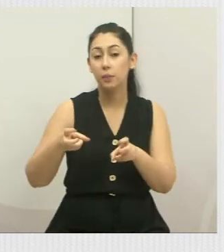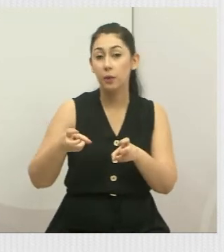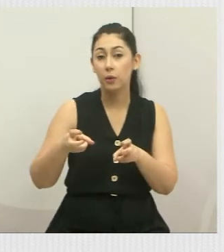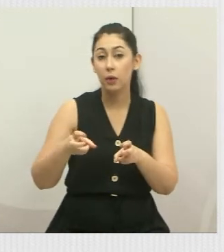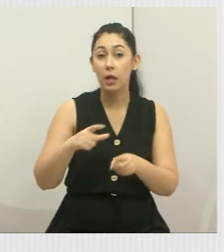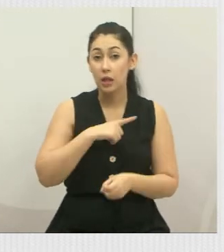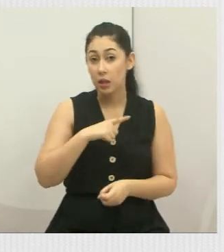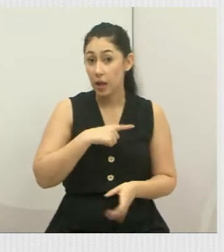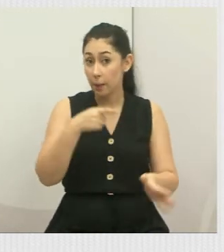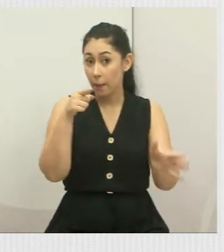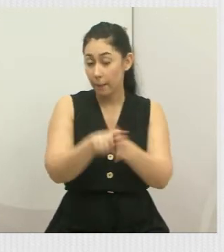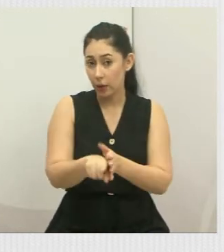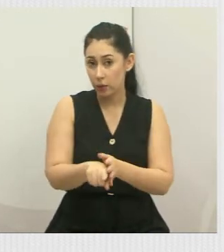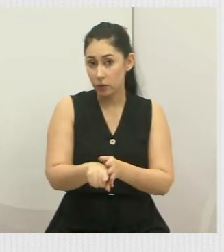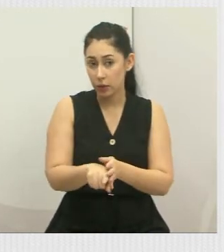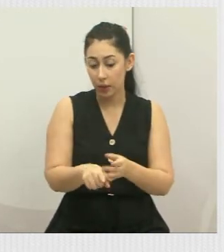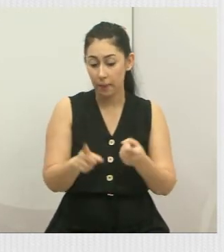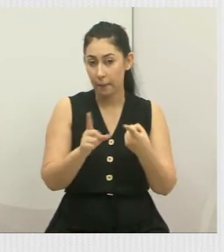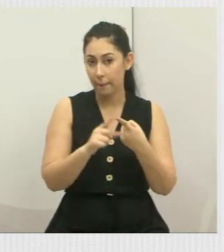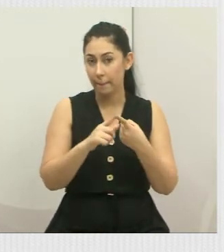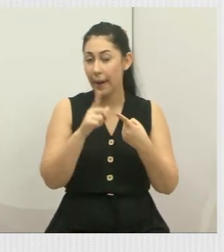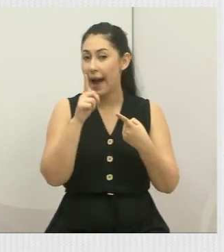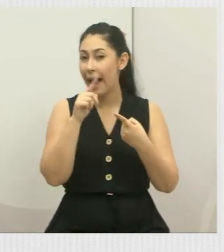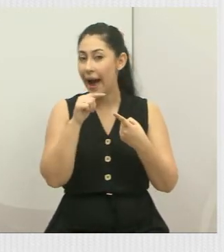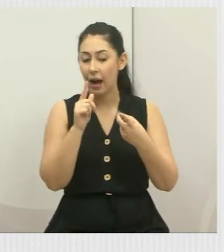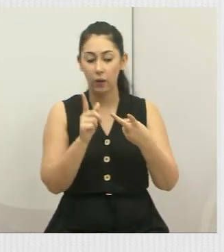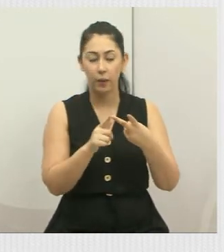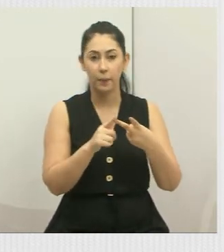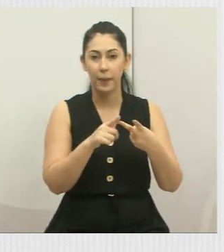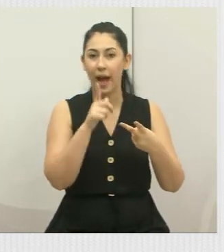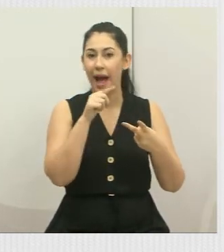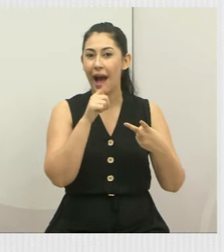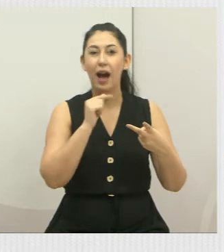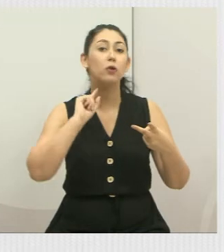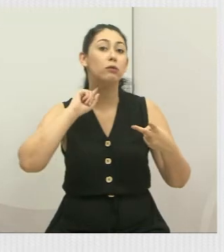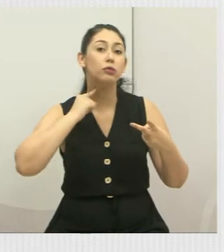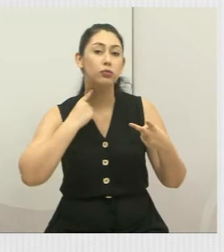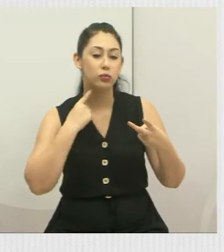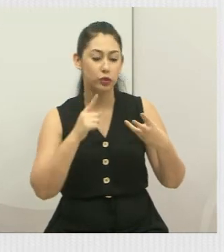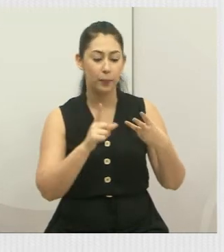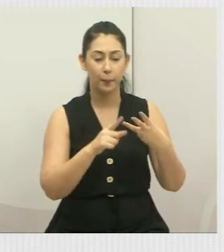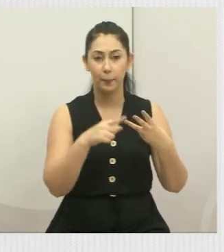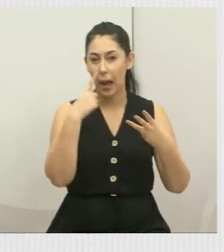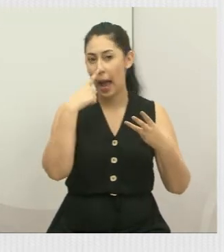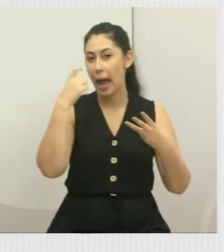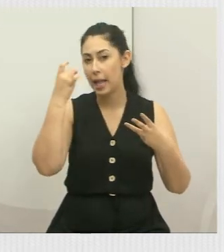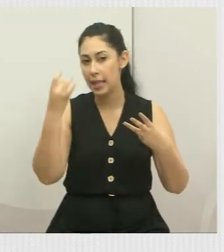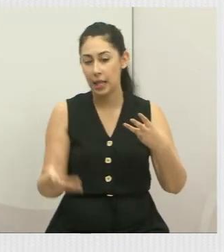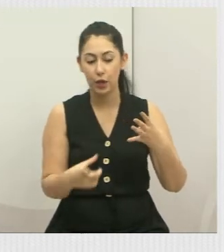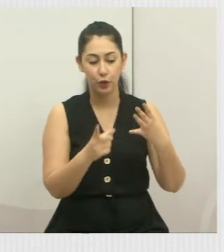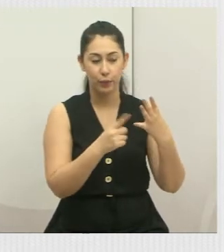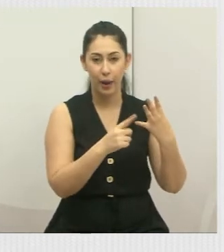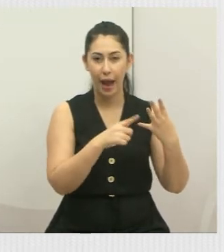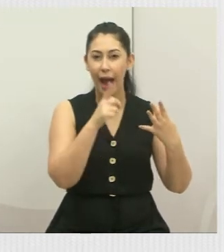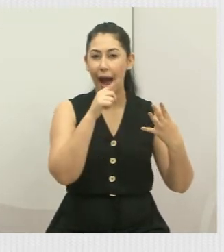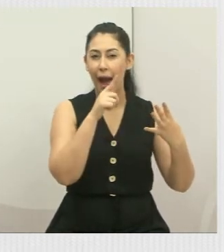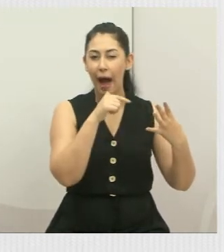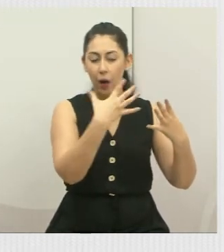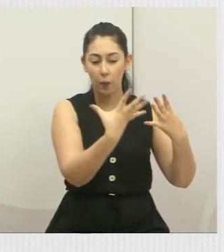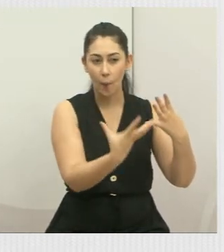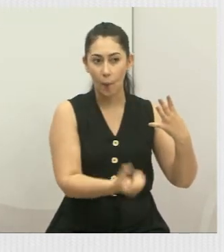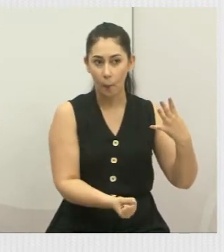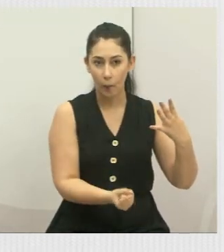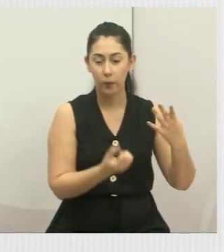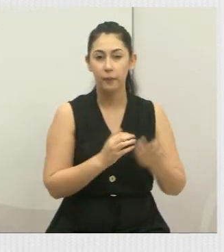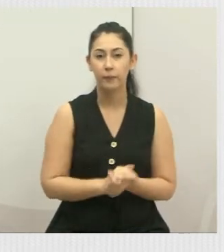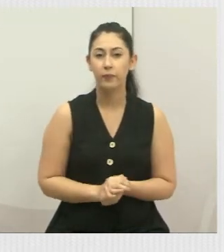mesma questão para água, esgoto, resíduos e drenagem. Tá ok? Nós